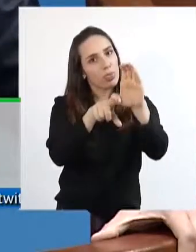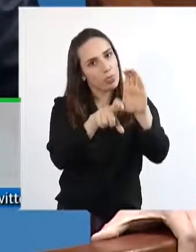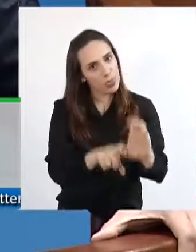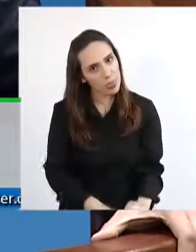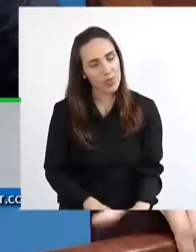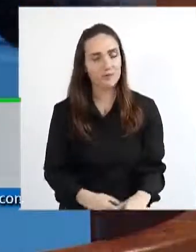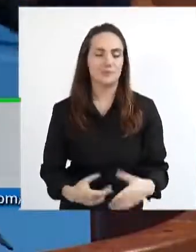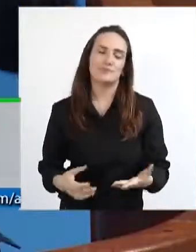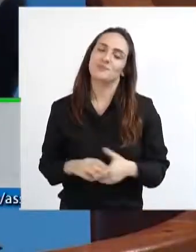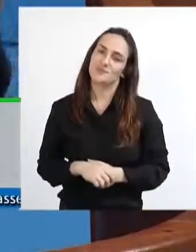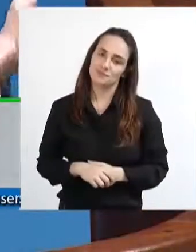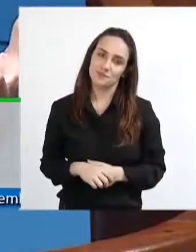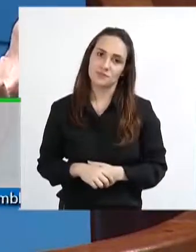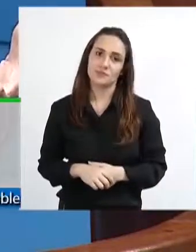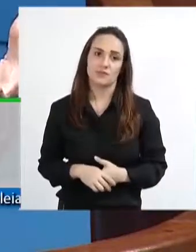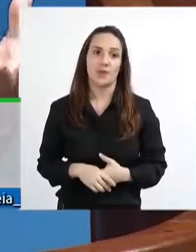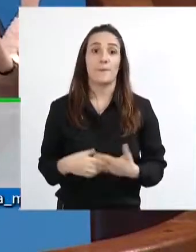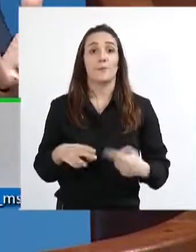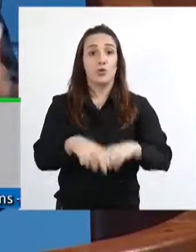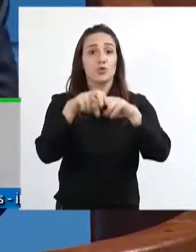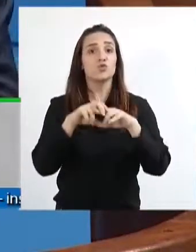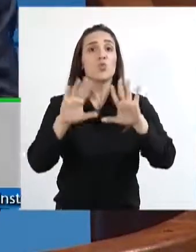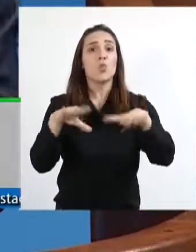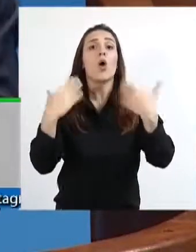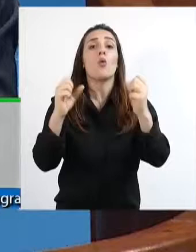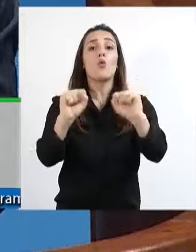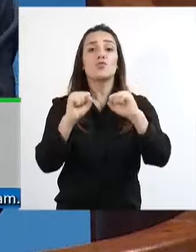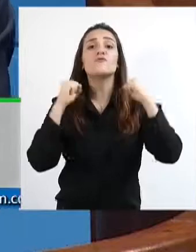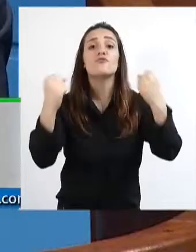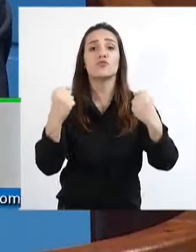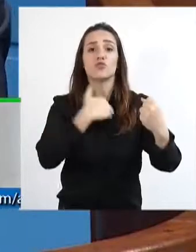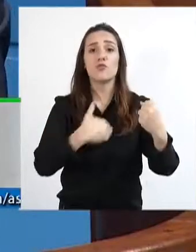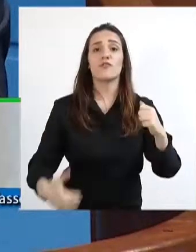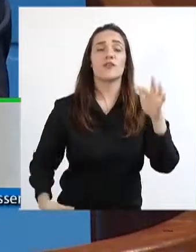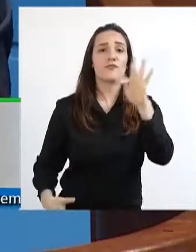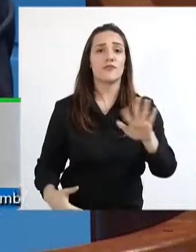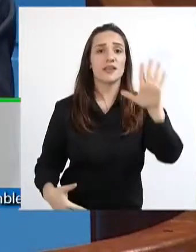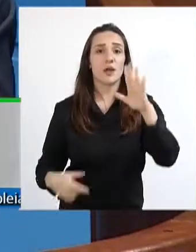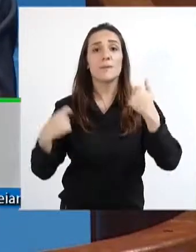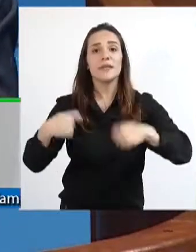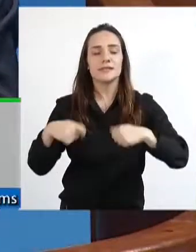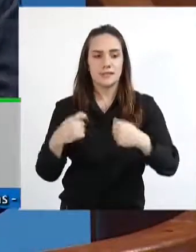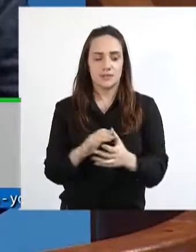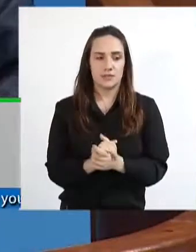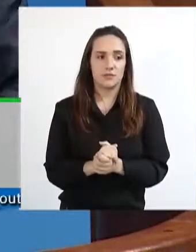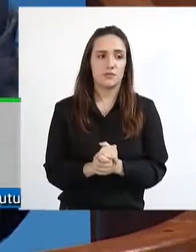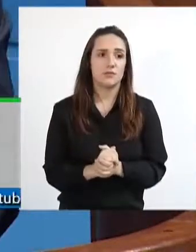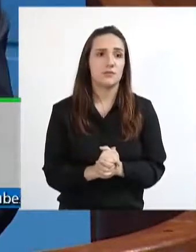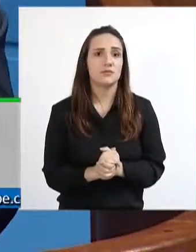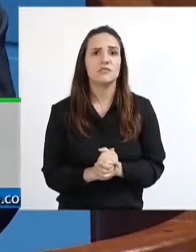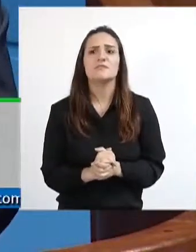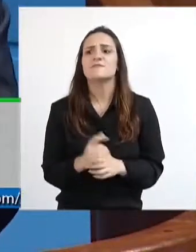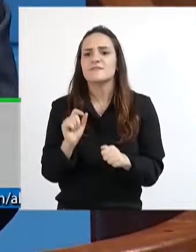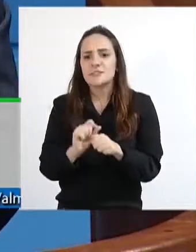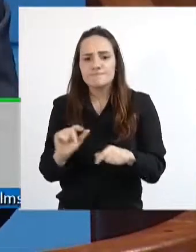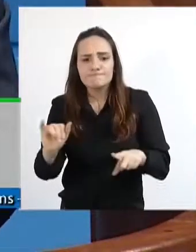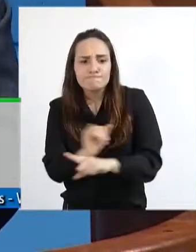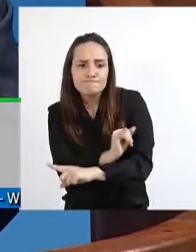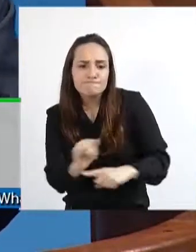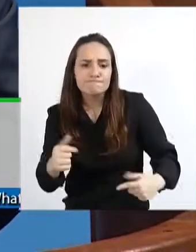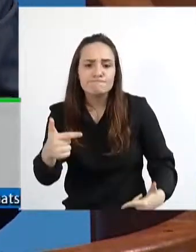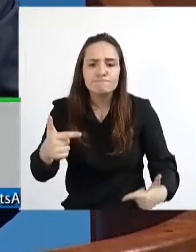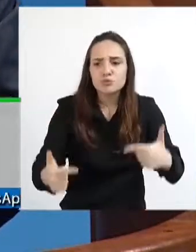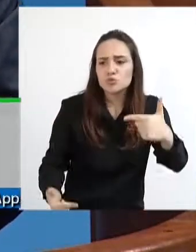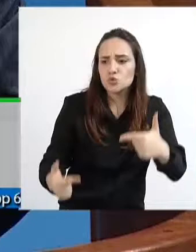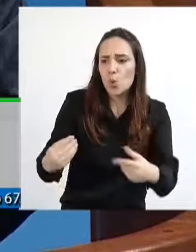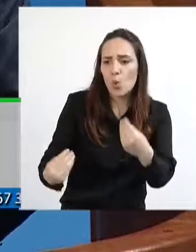Previdência. Qual que deveria ser o esforço do governo federal nesse momento? Uma política